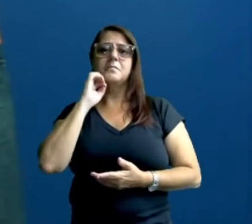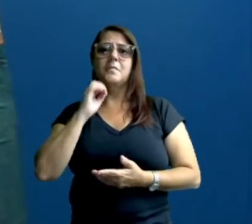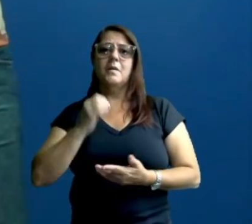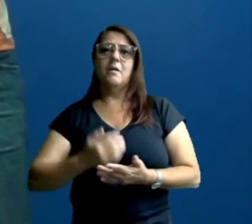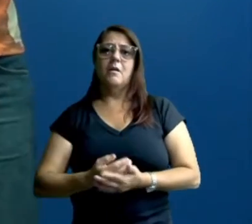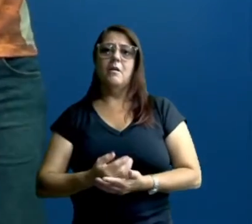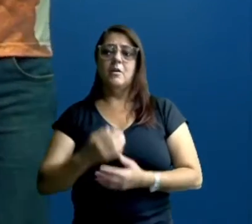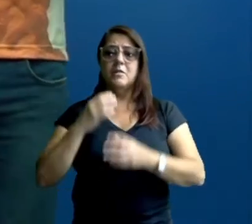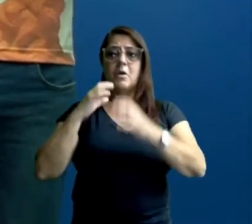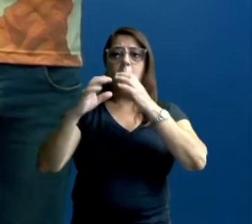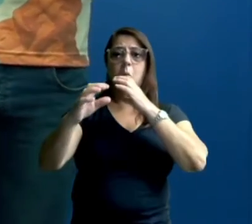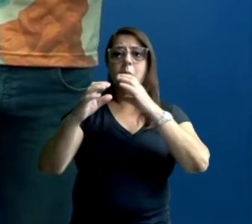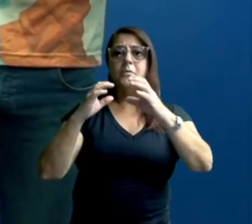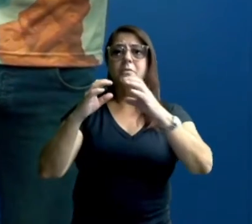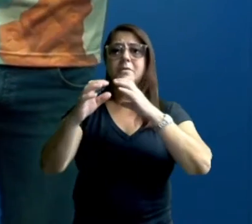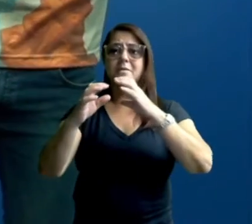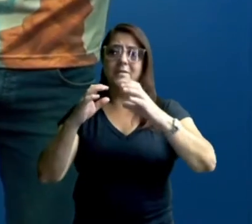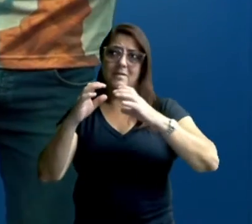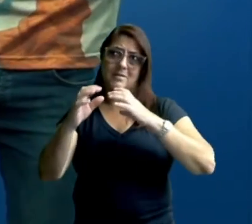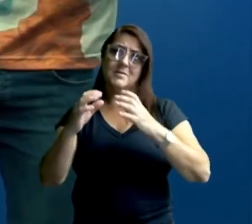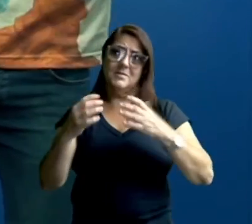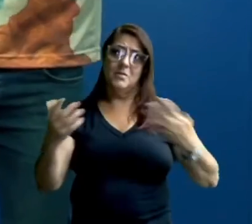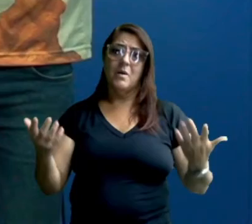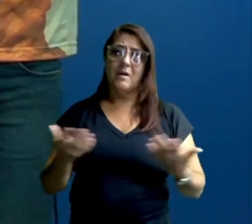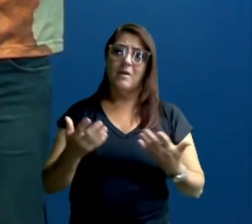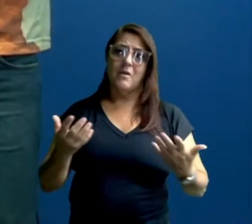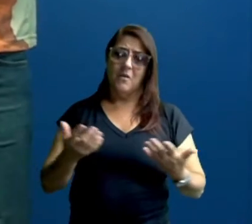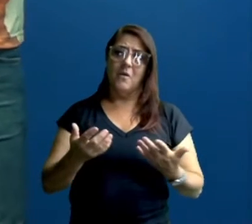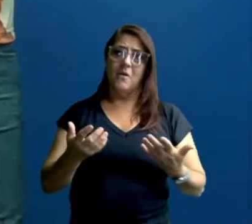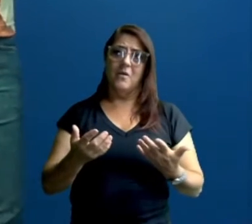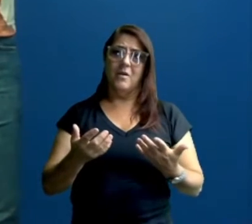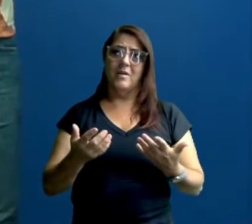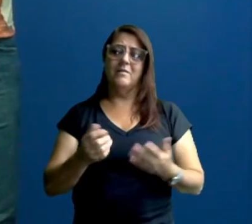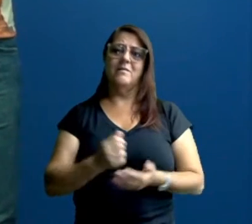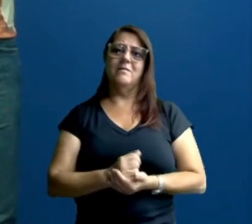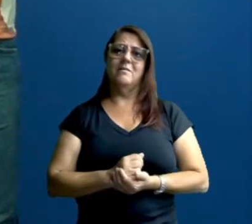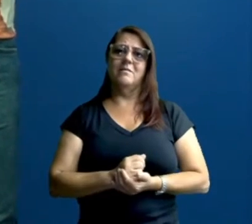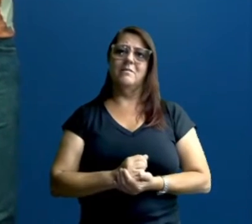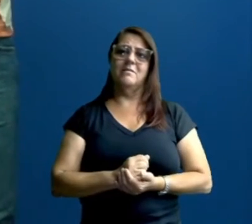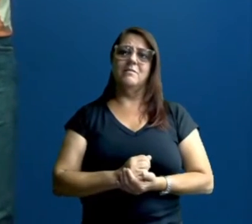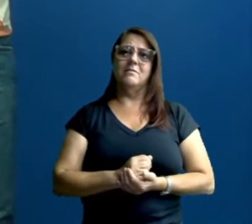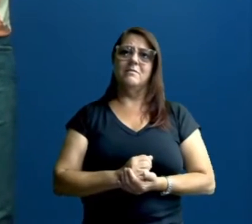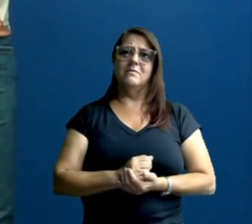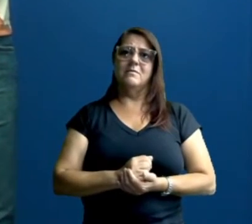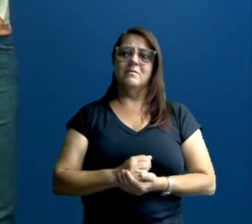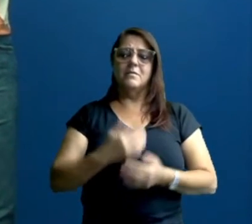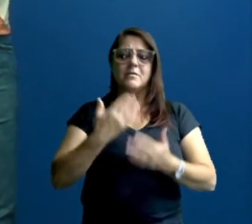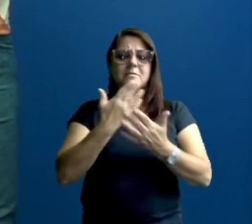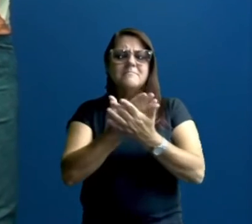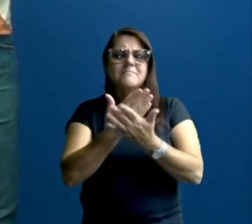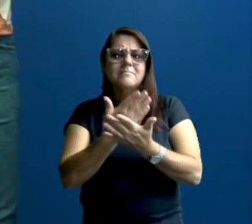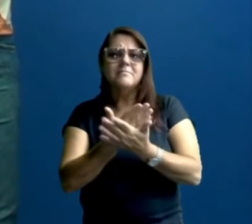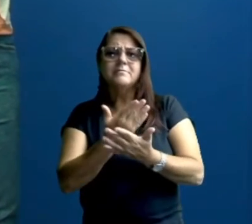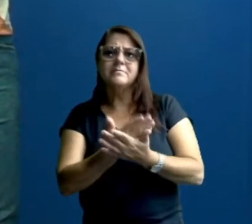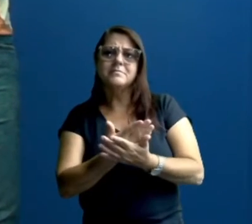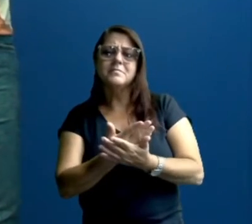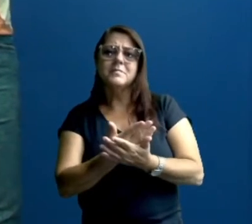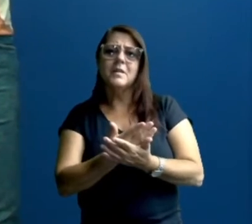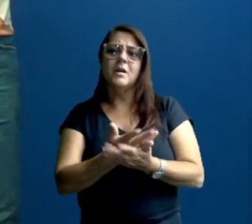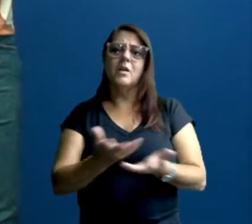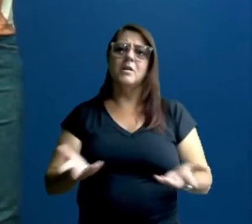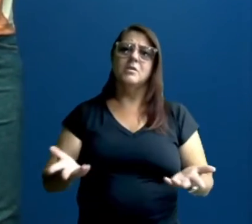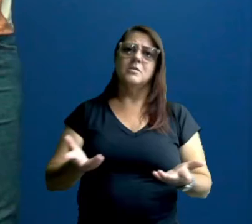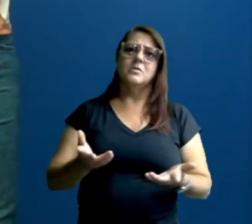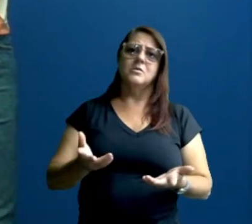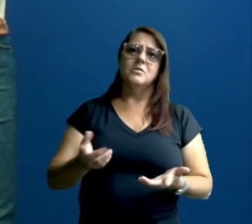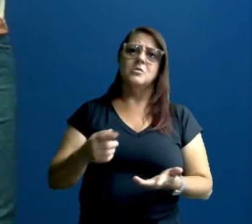dessa via de comunicação que nós estamos tendo nesse exato momento, né? Ou seja, as aulas da nossa rede,